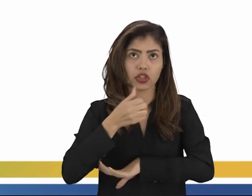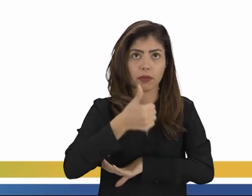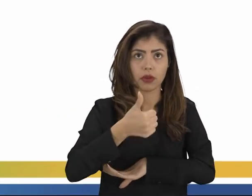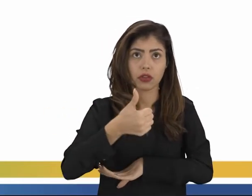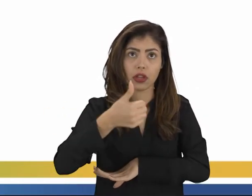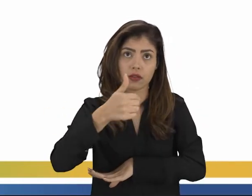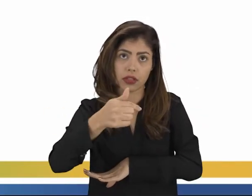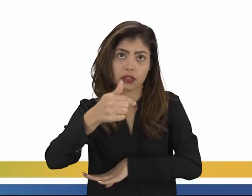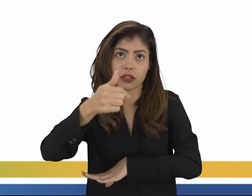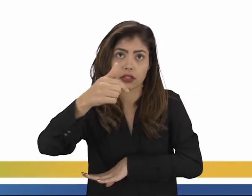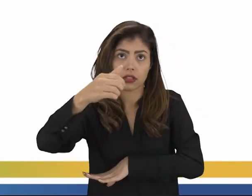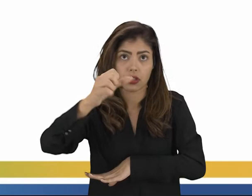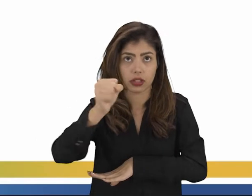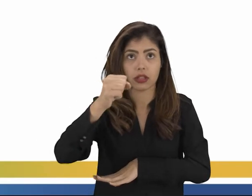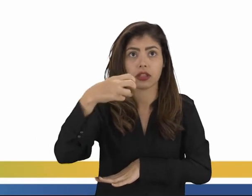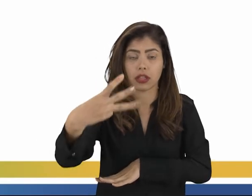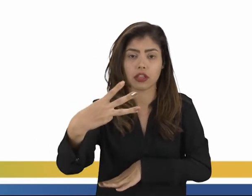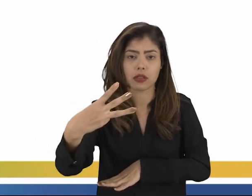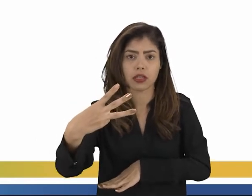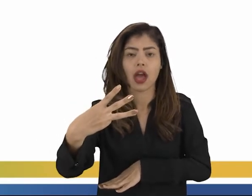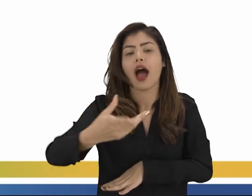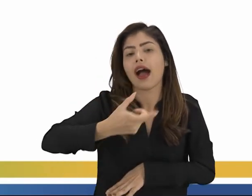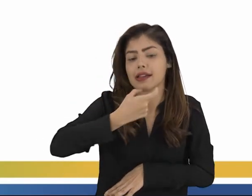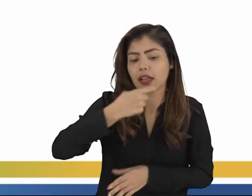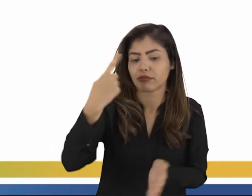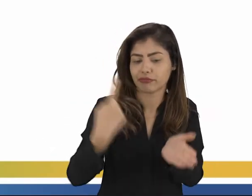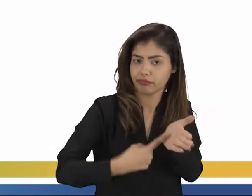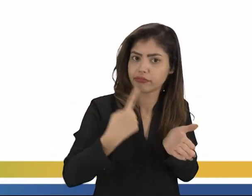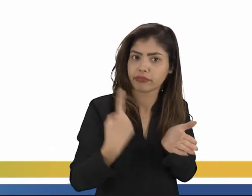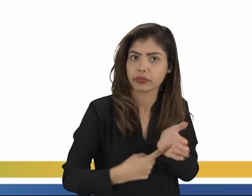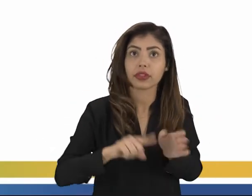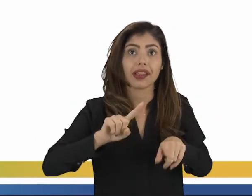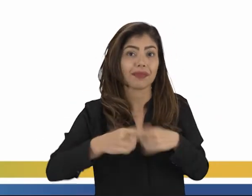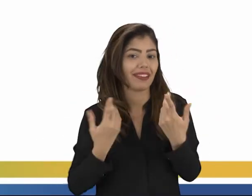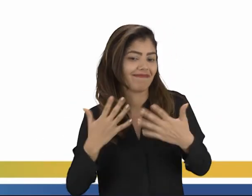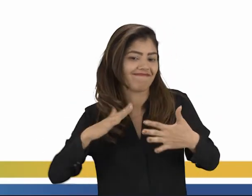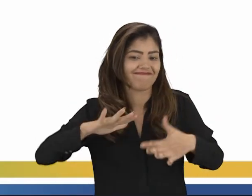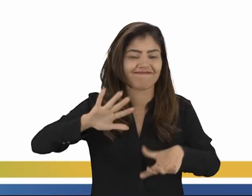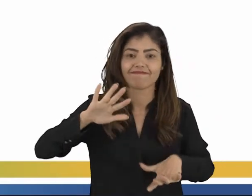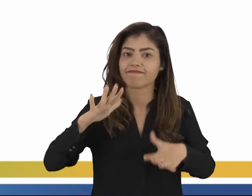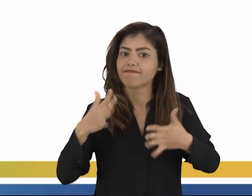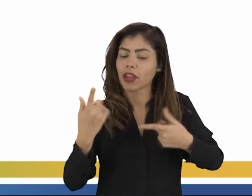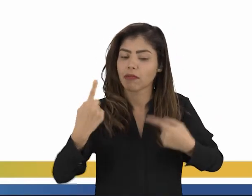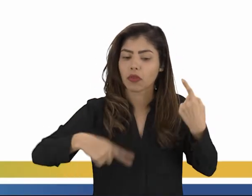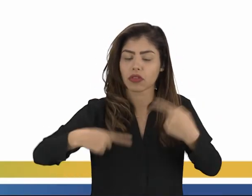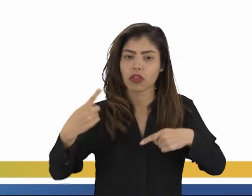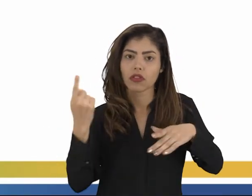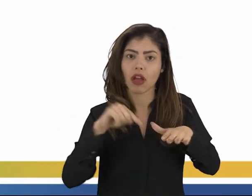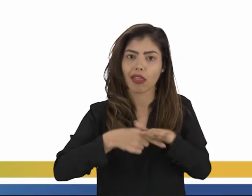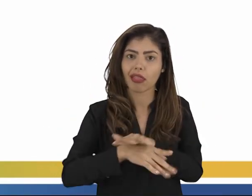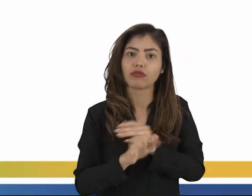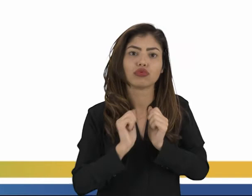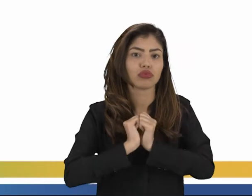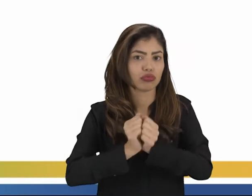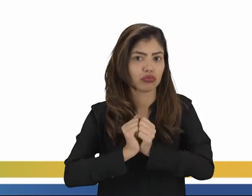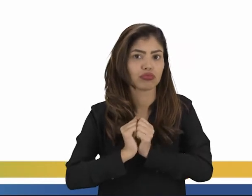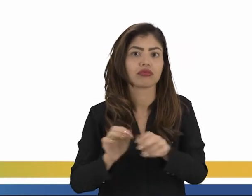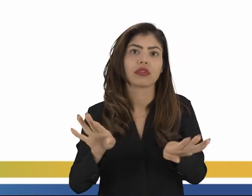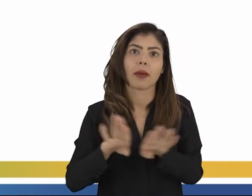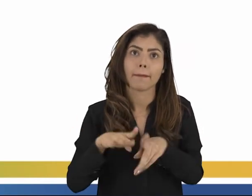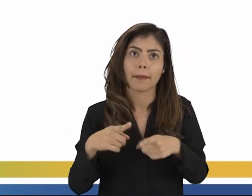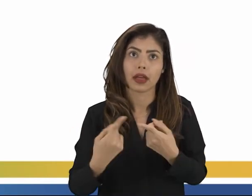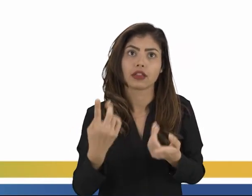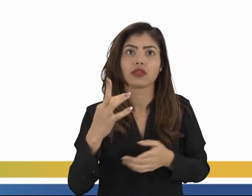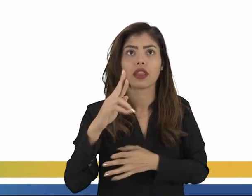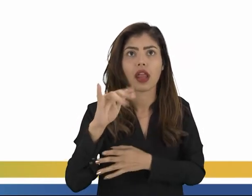para que a Inglaterra concordasse, só que isso também é gradual, vai haver aí questões políticas envolvidas, mas esse tratado aí põe